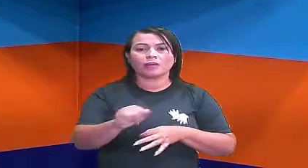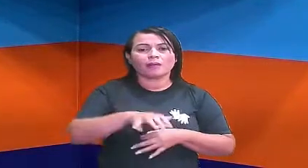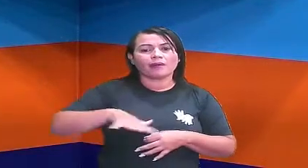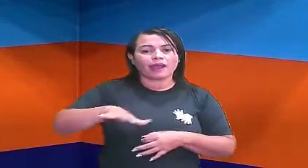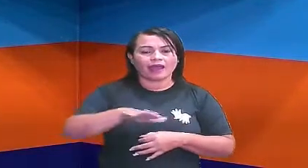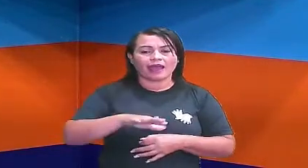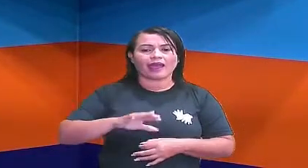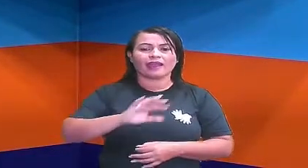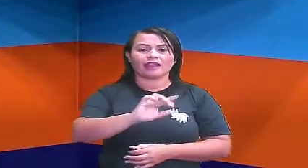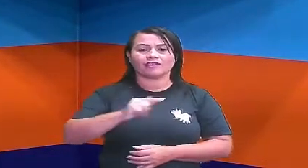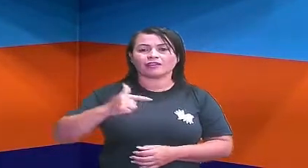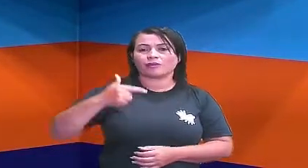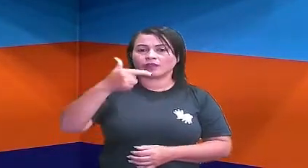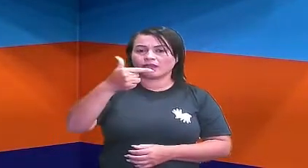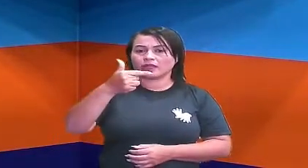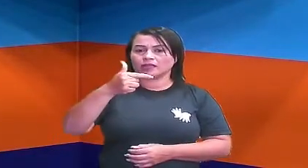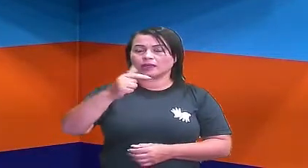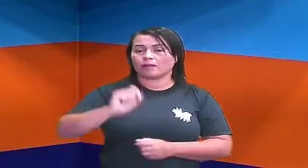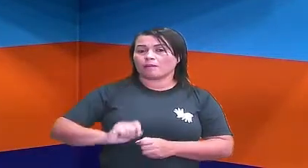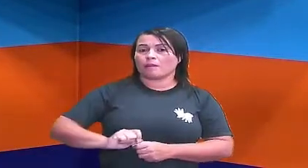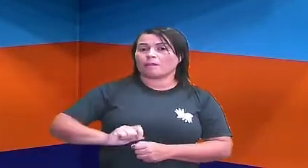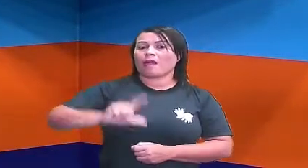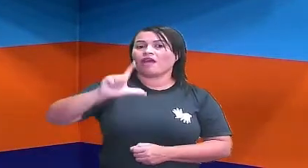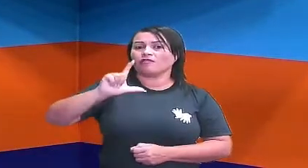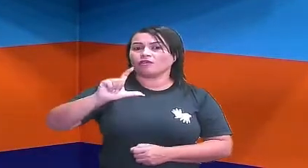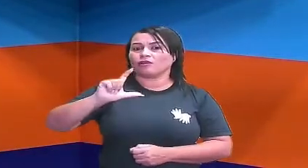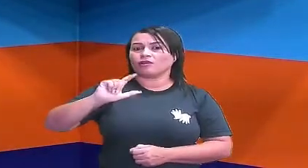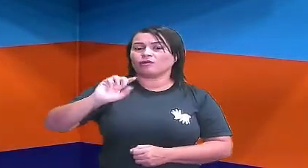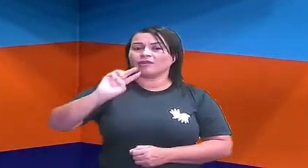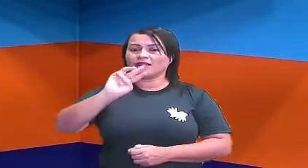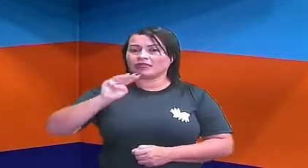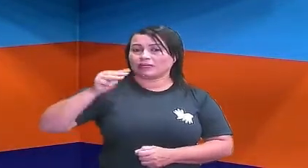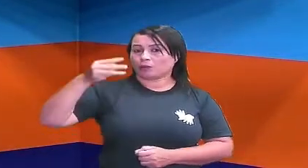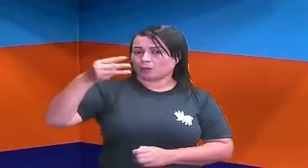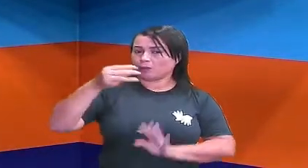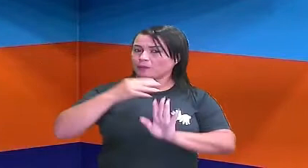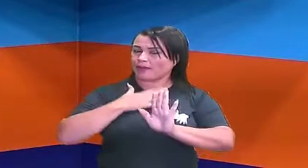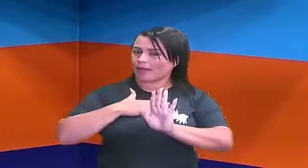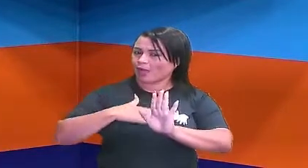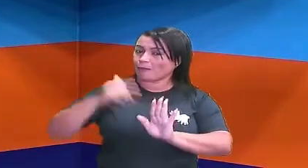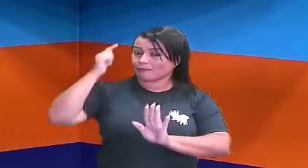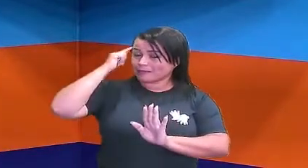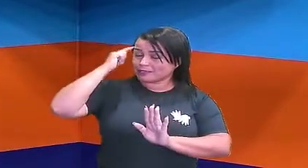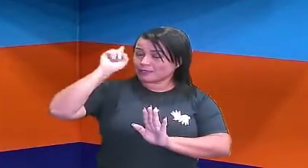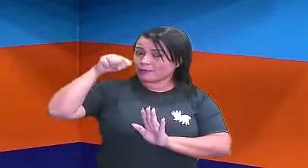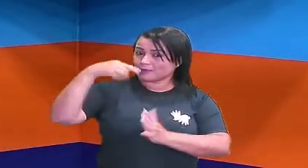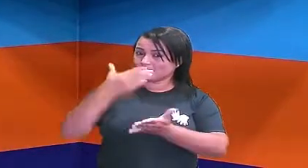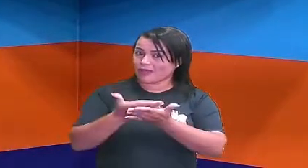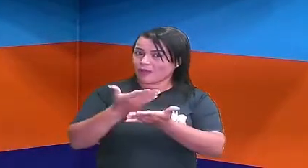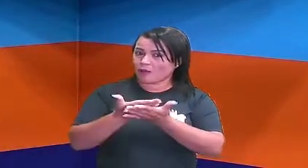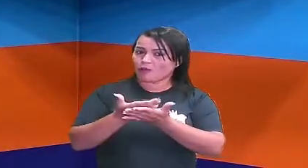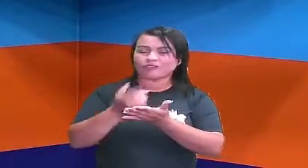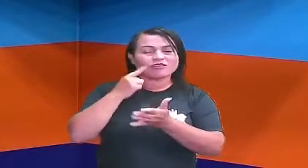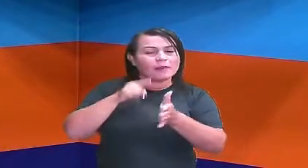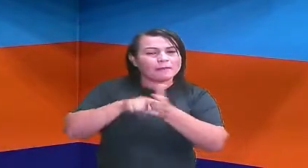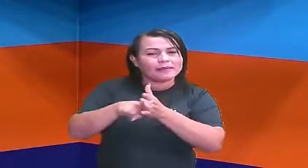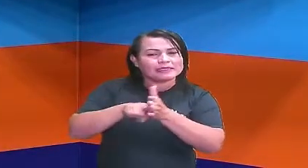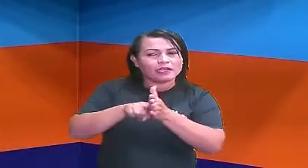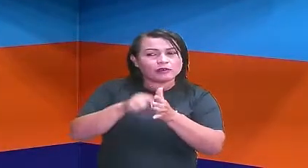volume, elevado ao cubo. Na próxima aula, eu digo por quê. Já vai pesquisando, porque quando você assistir a aula, você já